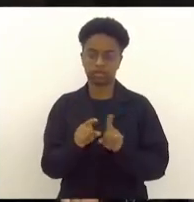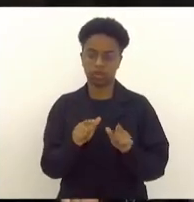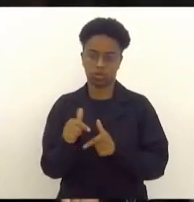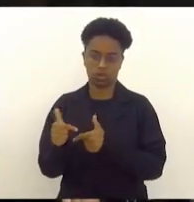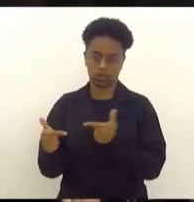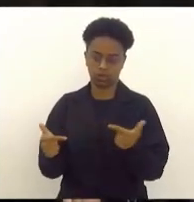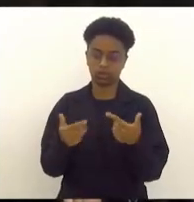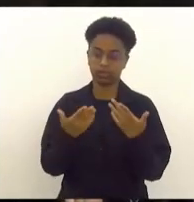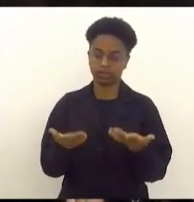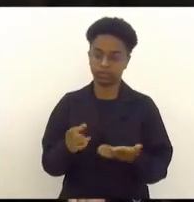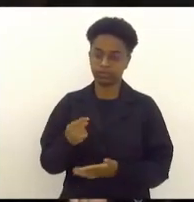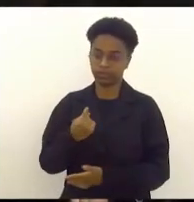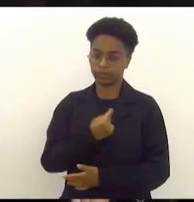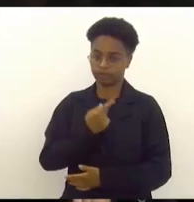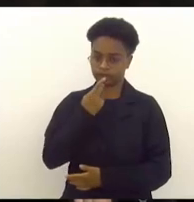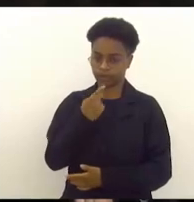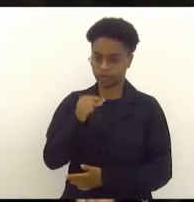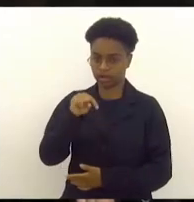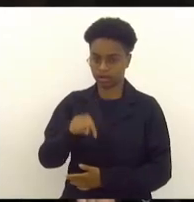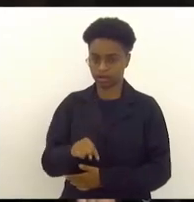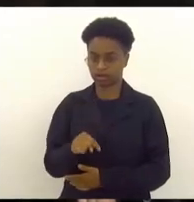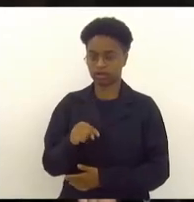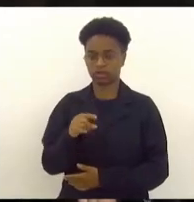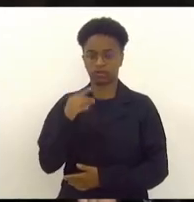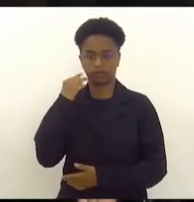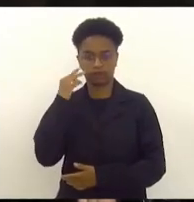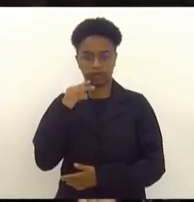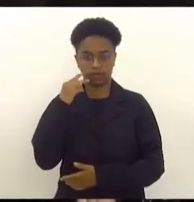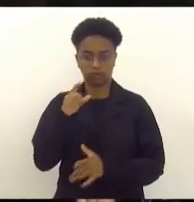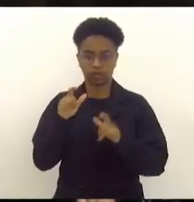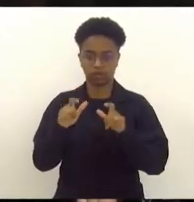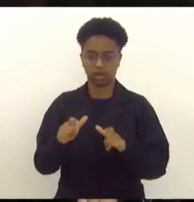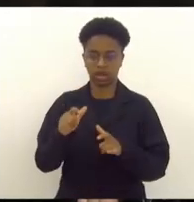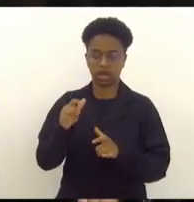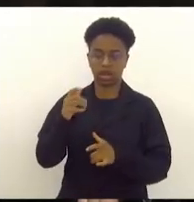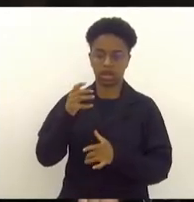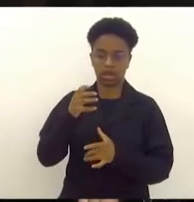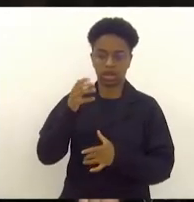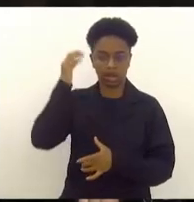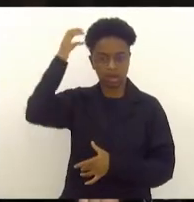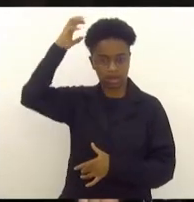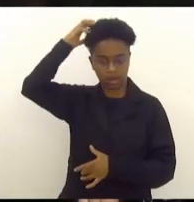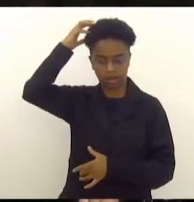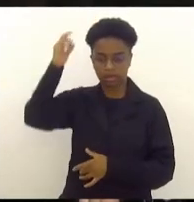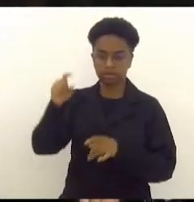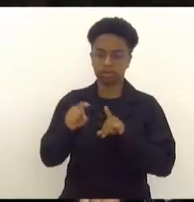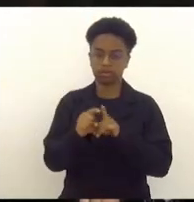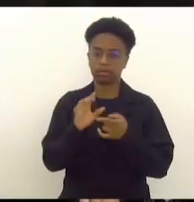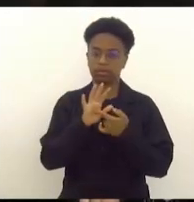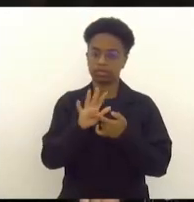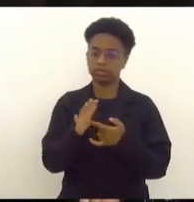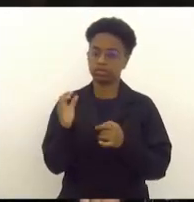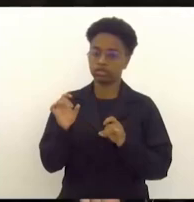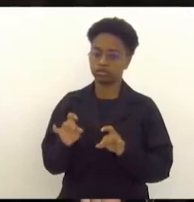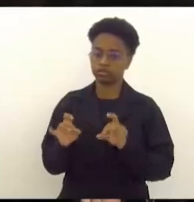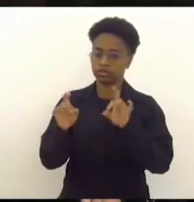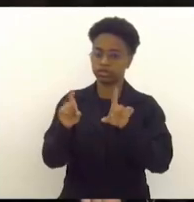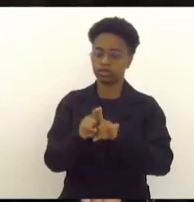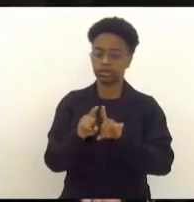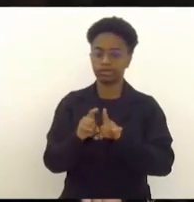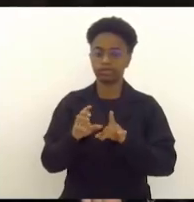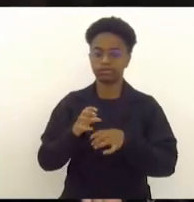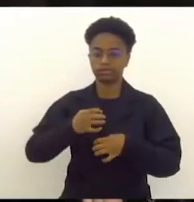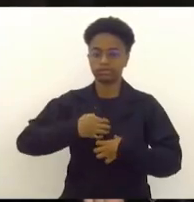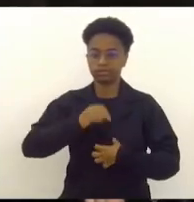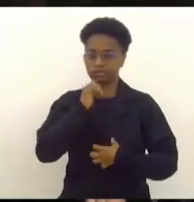aqui né dos nossos queridos vereadores de Angra fazer aqui um destaque especial e lamentar a fala